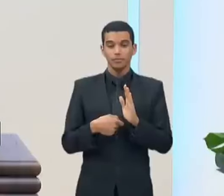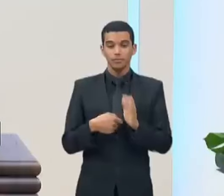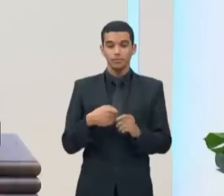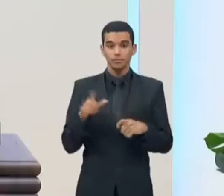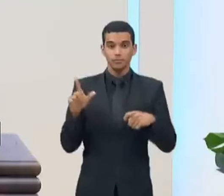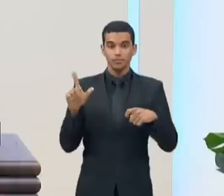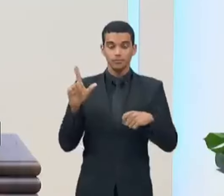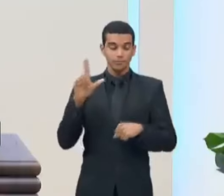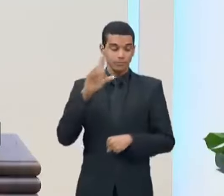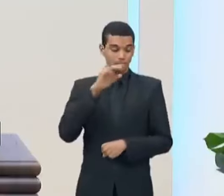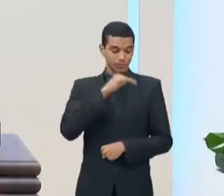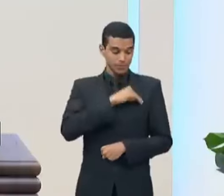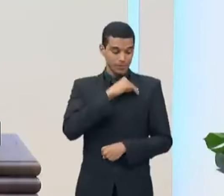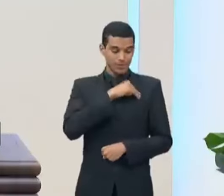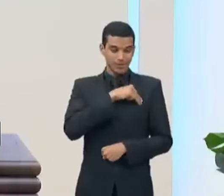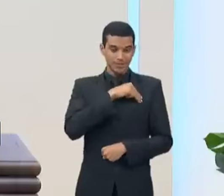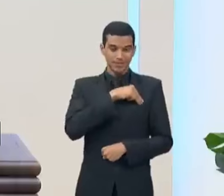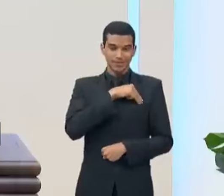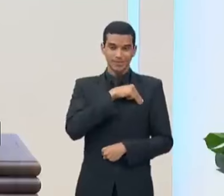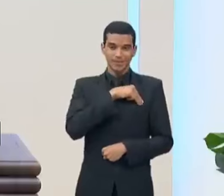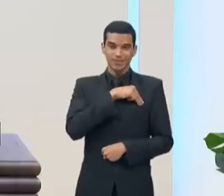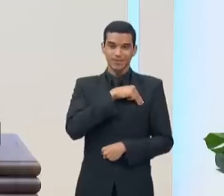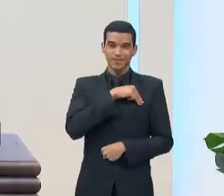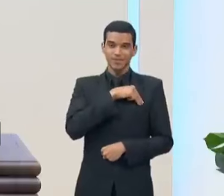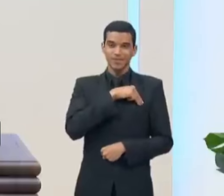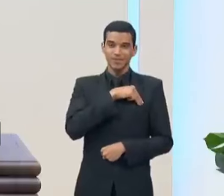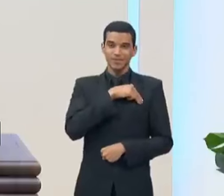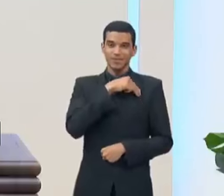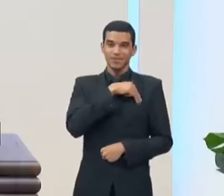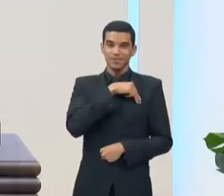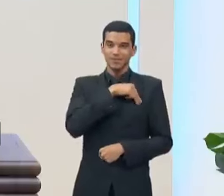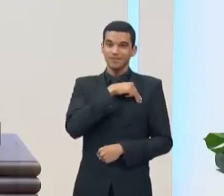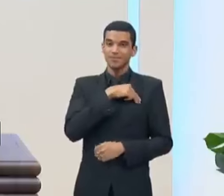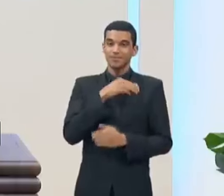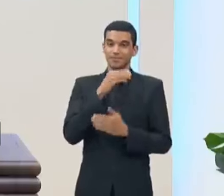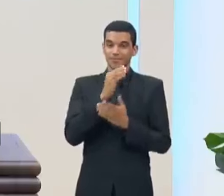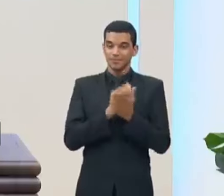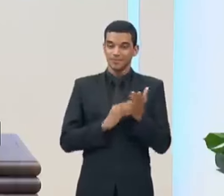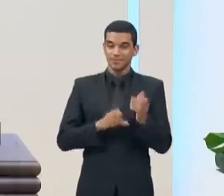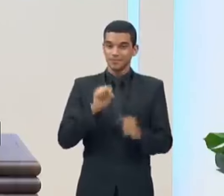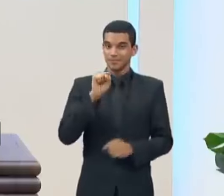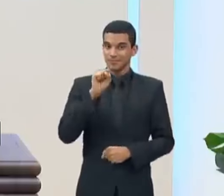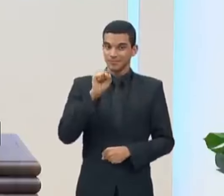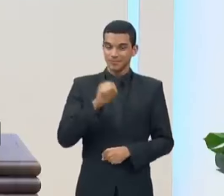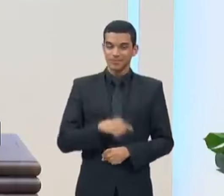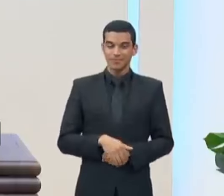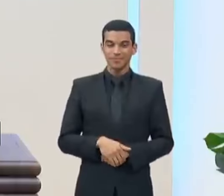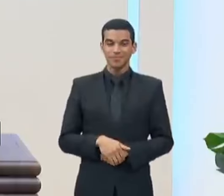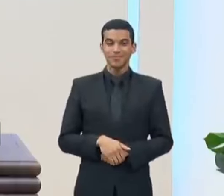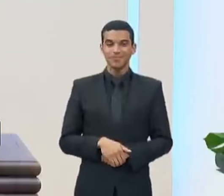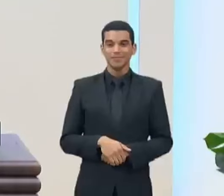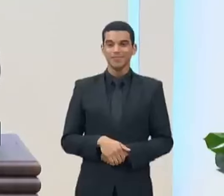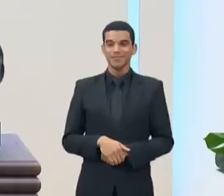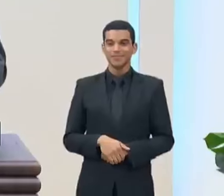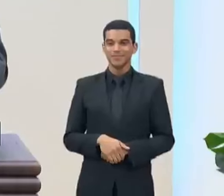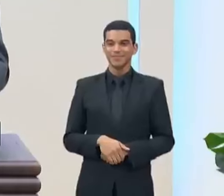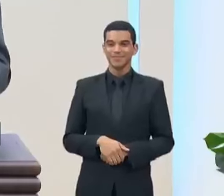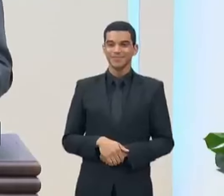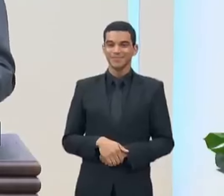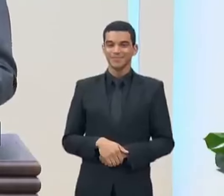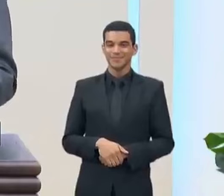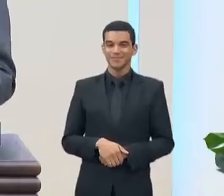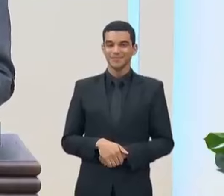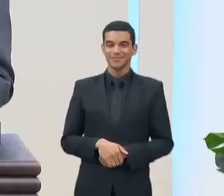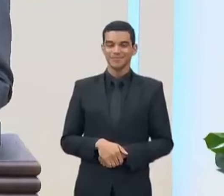por Mateus. Capítulo 8, vamos estar lendo os 4